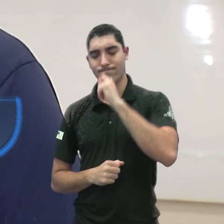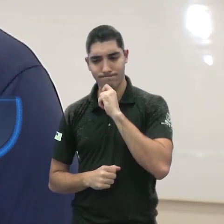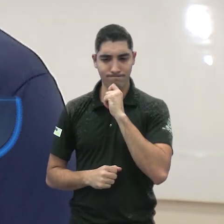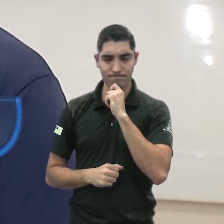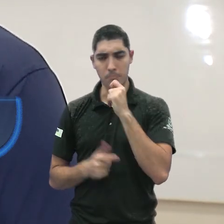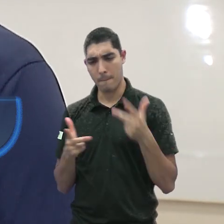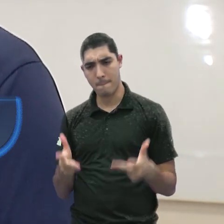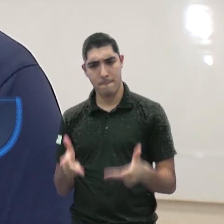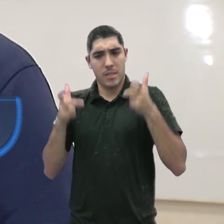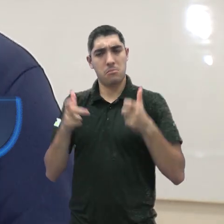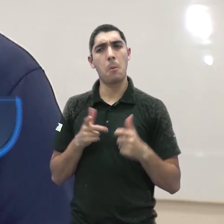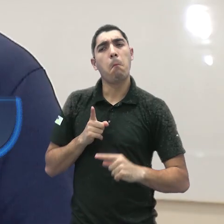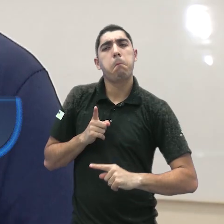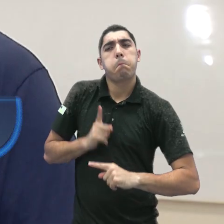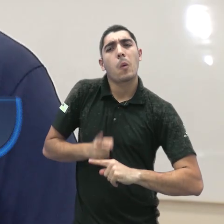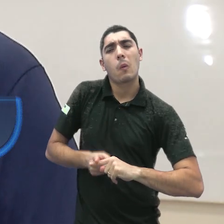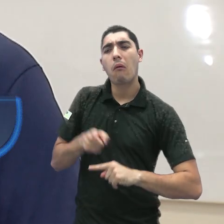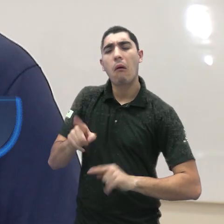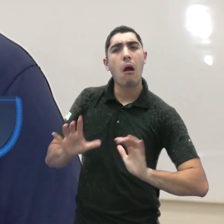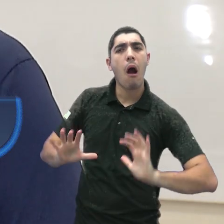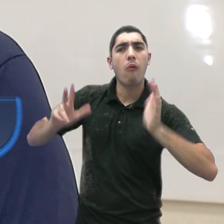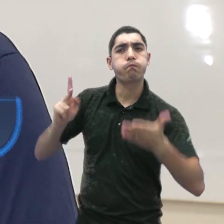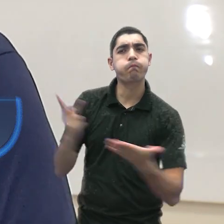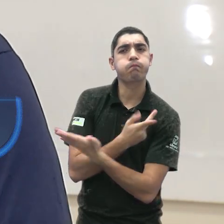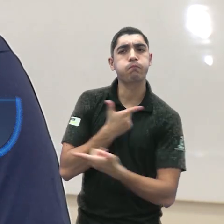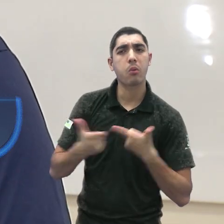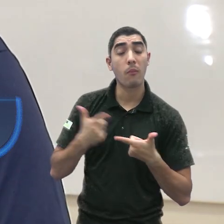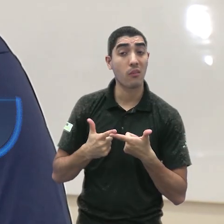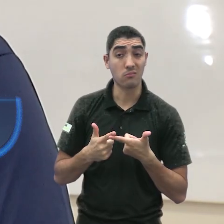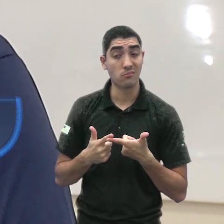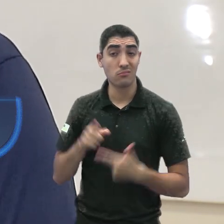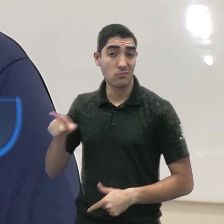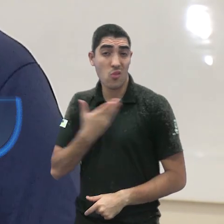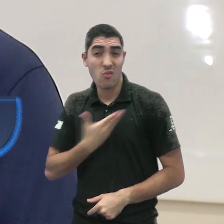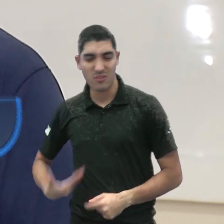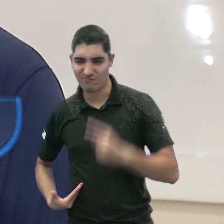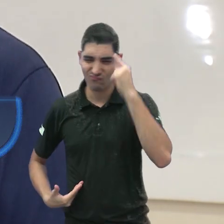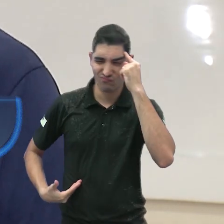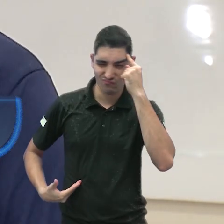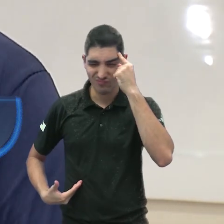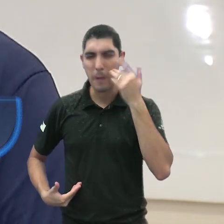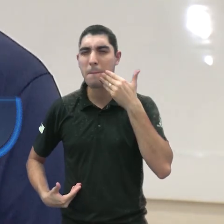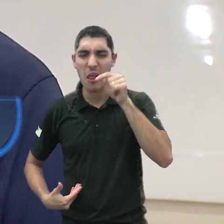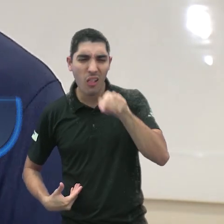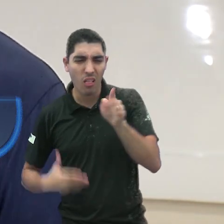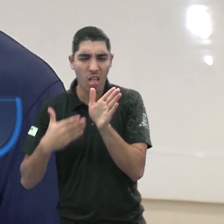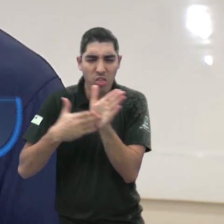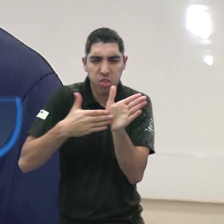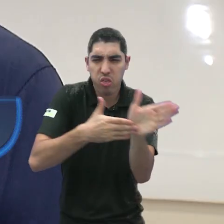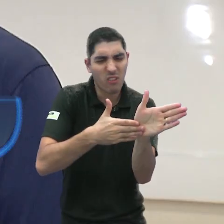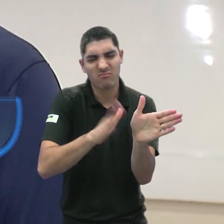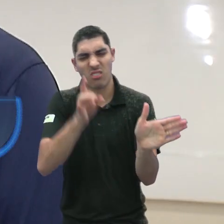observação: entrou em colapso pela própria questão do Estado. O Estado abandonou a ferrovia. Então, o Juscelino Kubitschek foi o